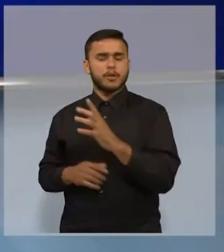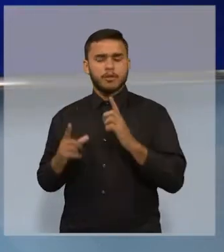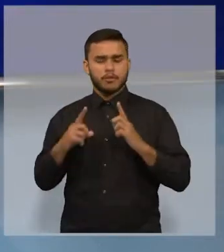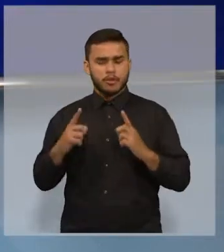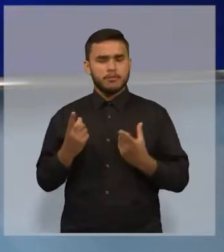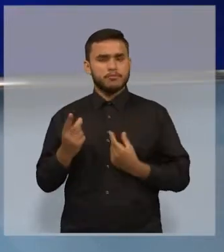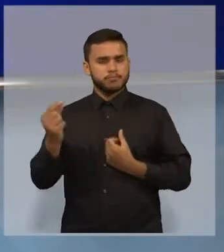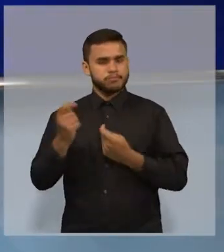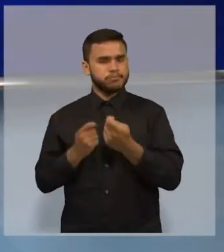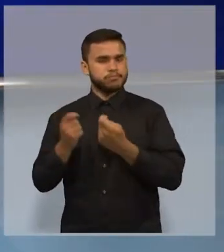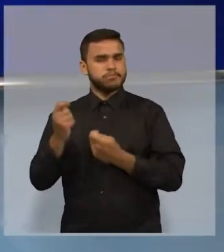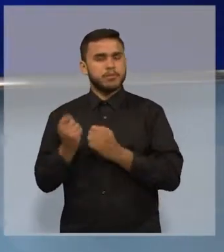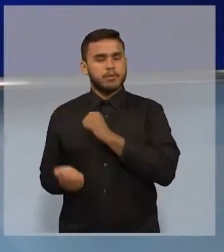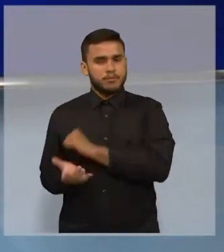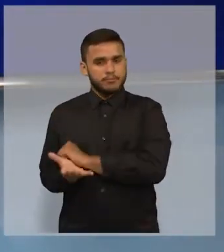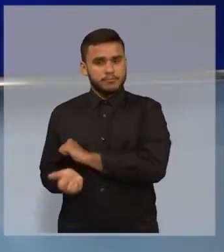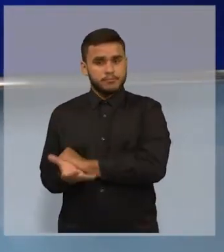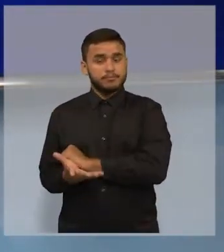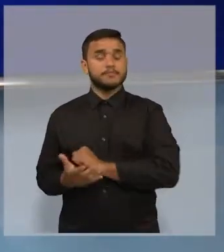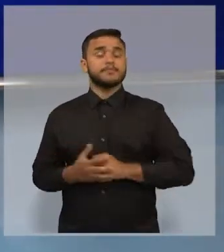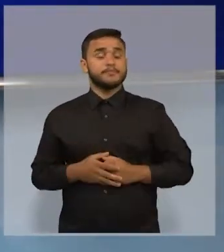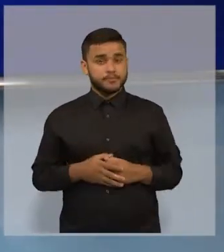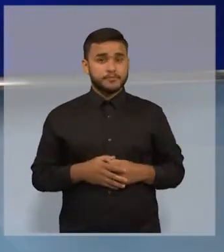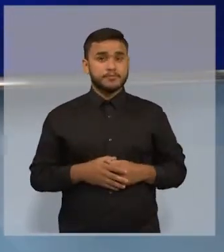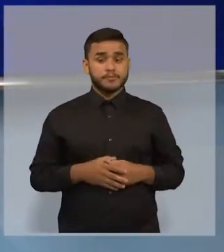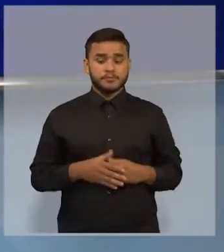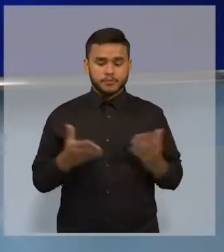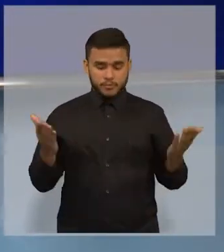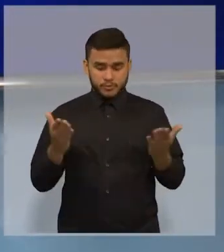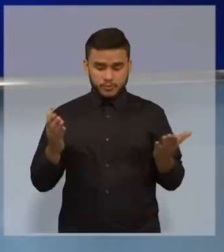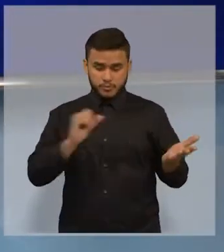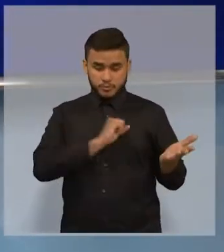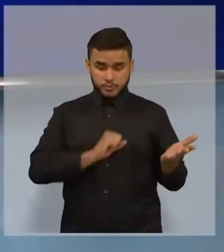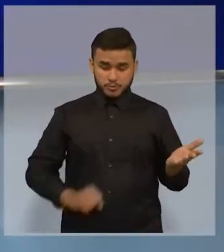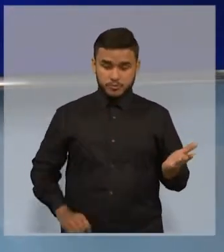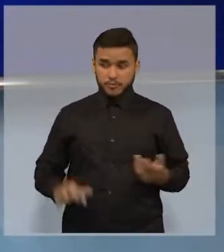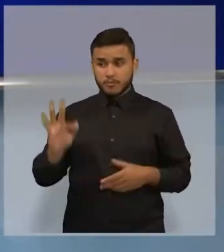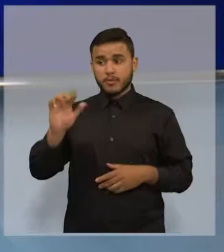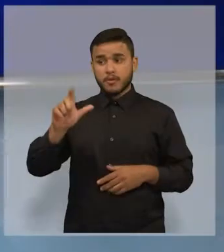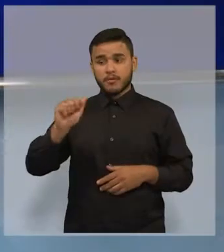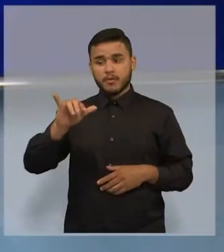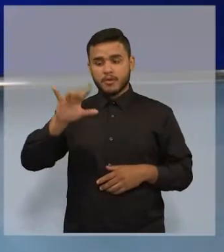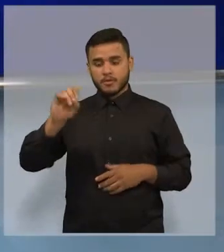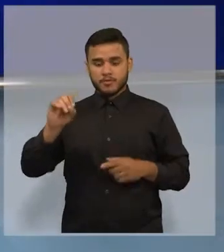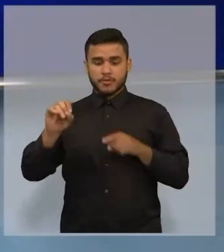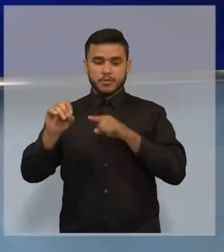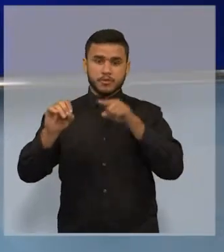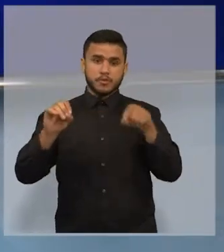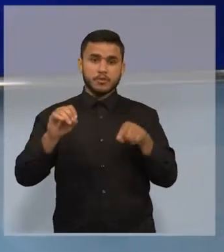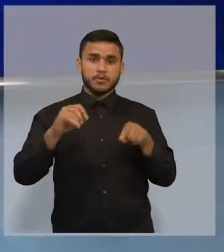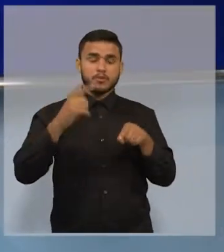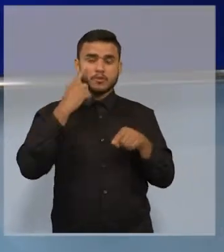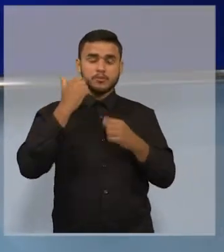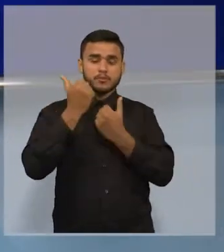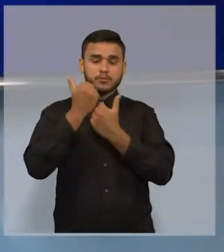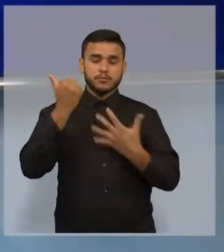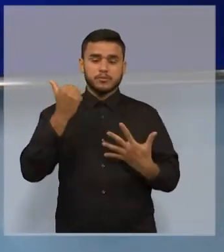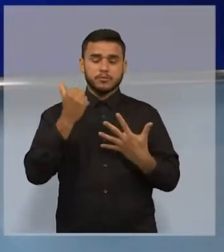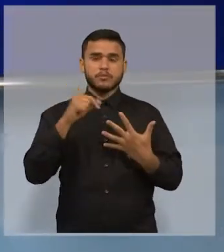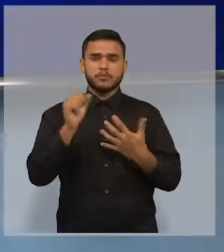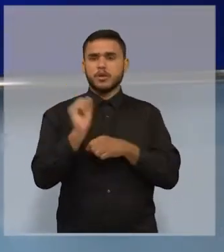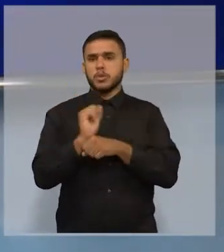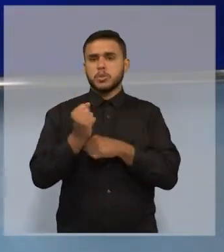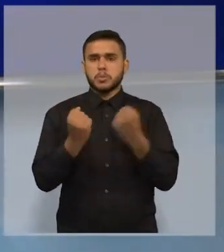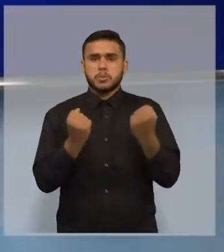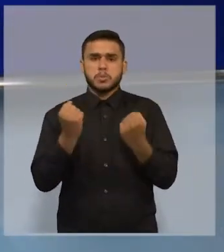denúncias, supostamente havia aí uma dobradinha entre o hoje senador com o